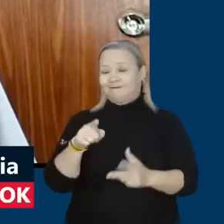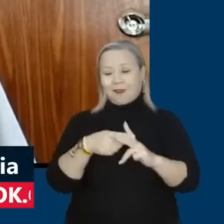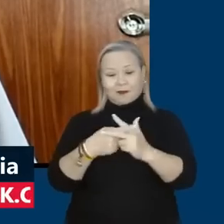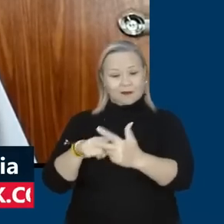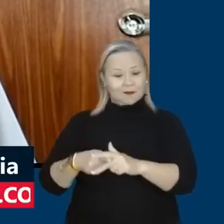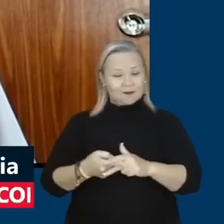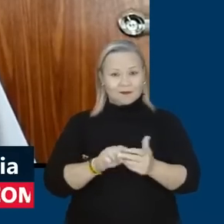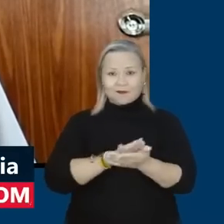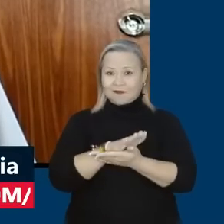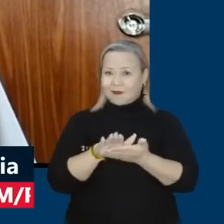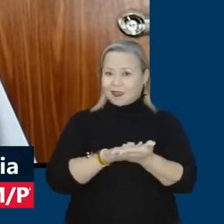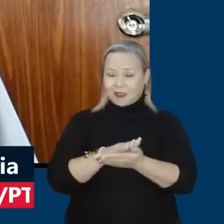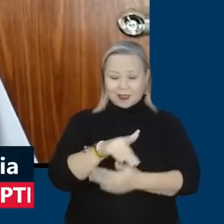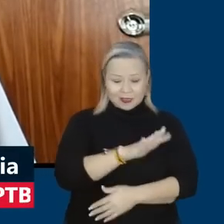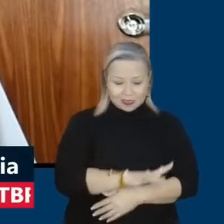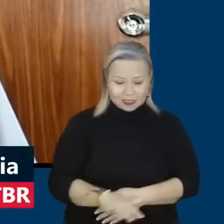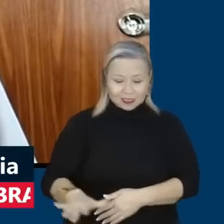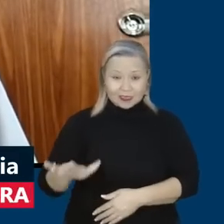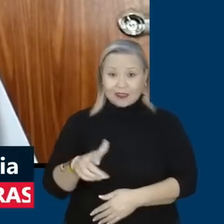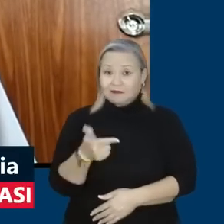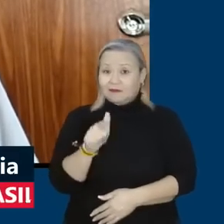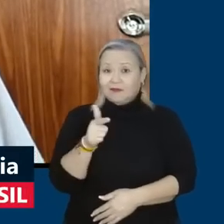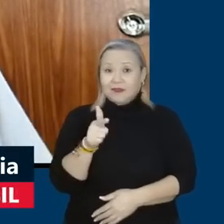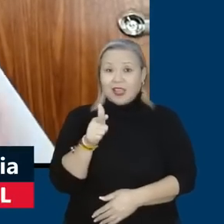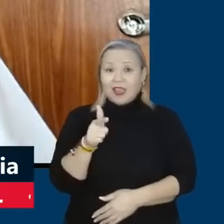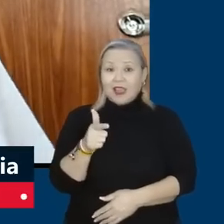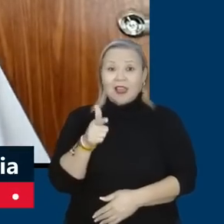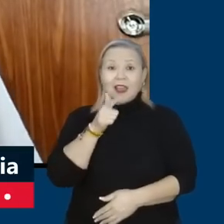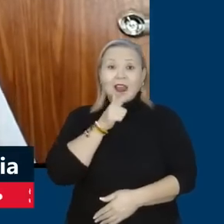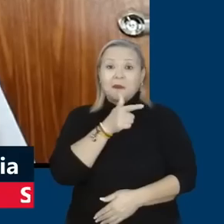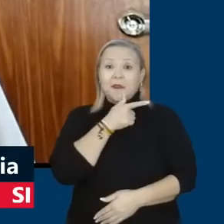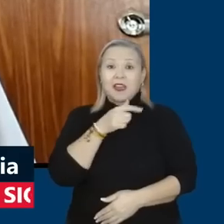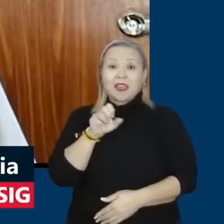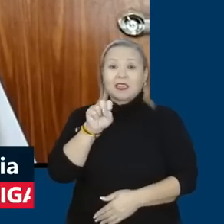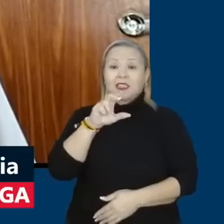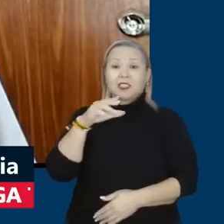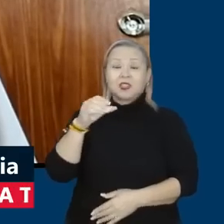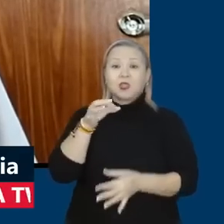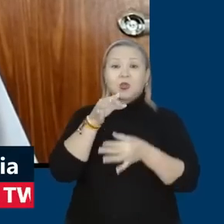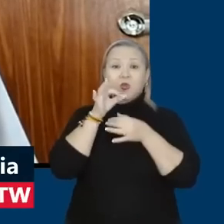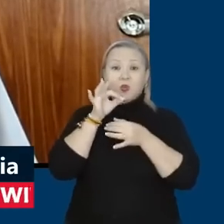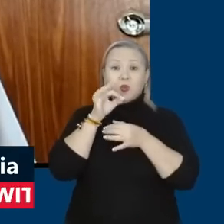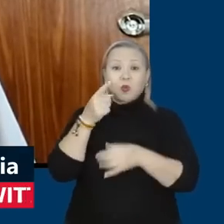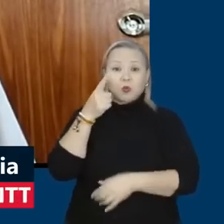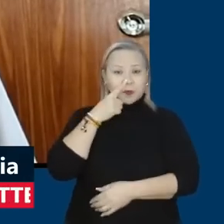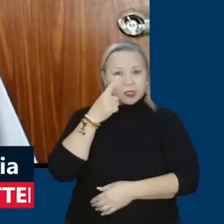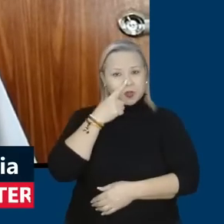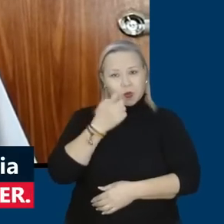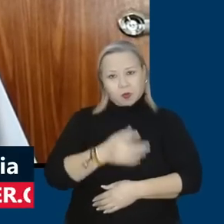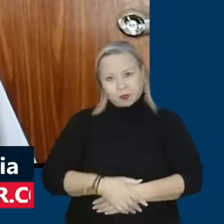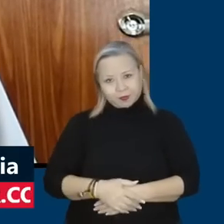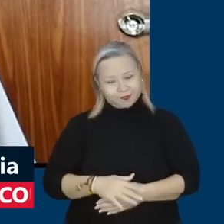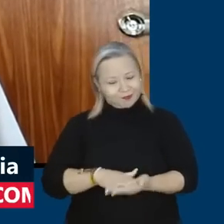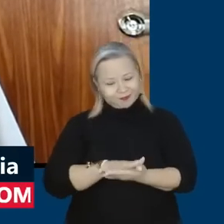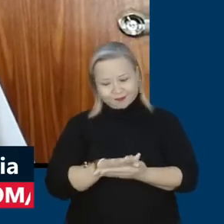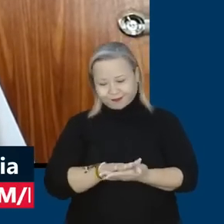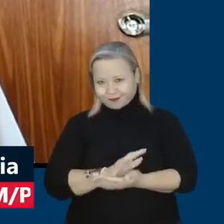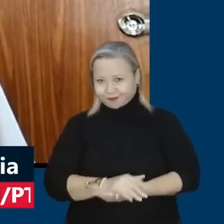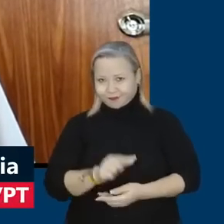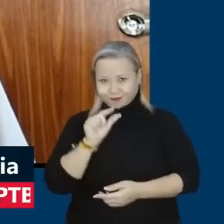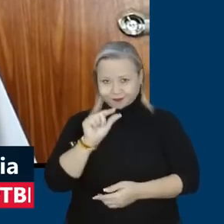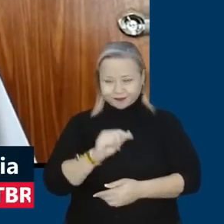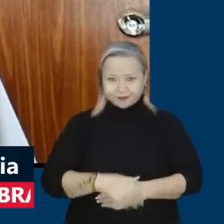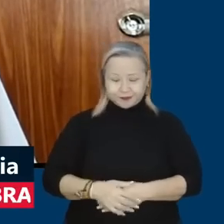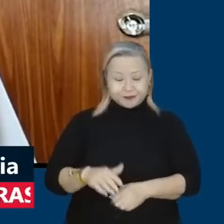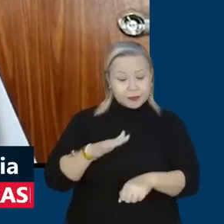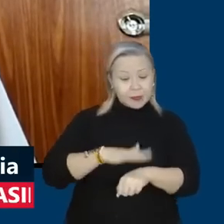municípios pequenos, as crianças estão tendo como merenda suco e bolacha, mais nada. Além disso, também, nós estamos dando um